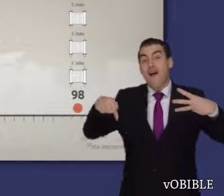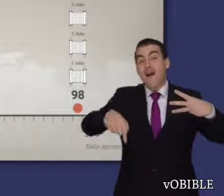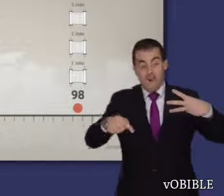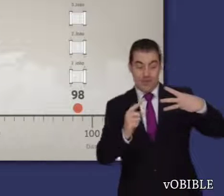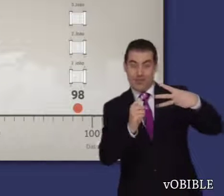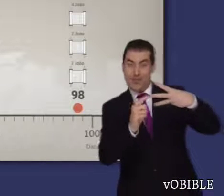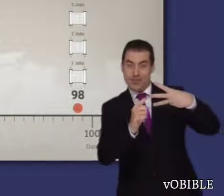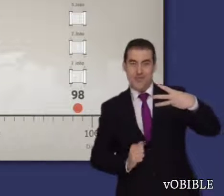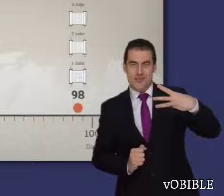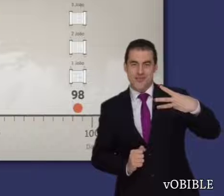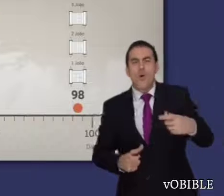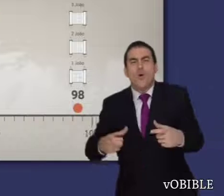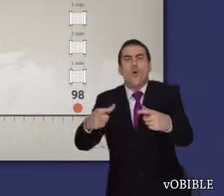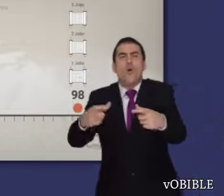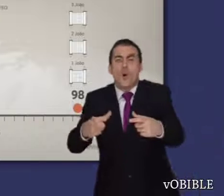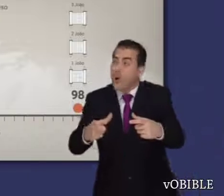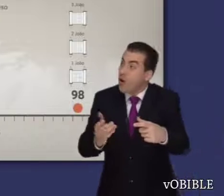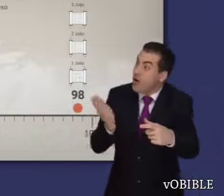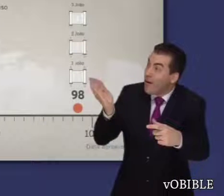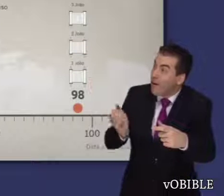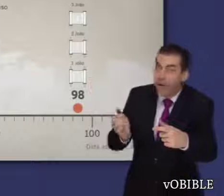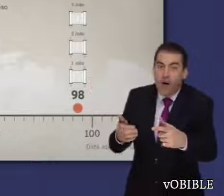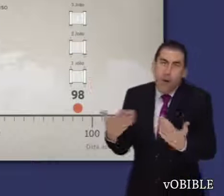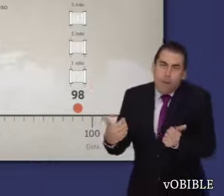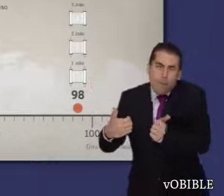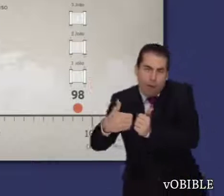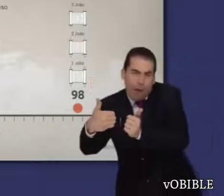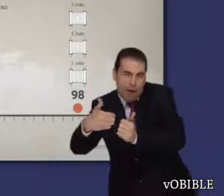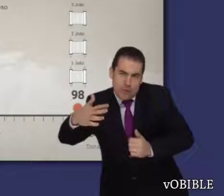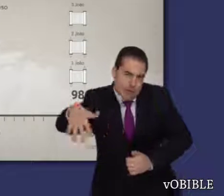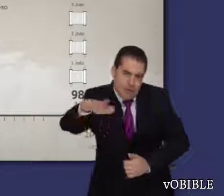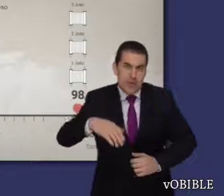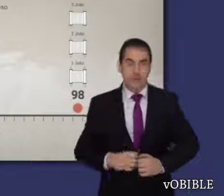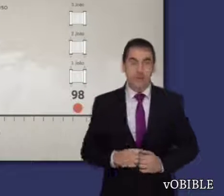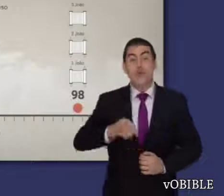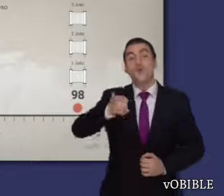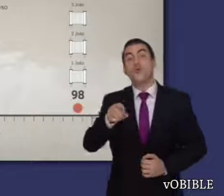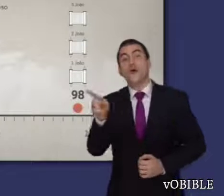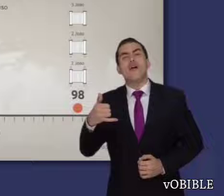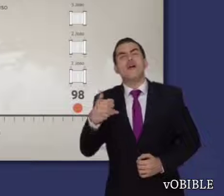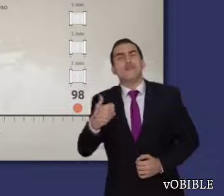Ele provavelmente estava em Éfeso ou naquela região, e devia ter uns 100 anos de idade.